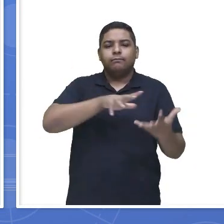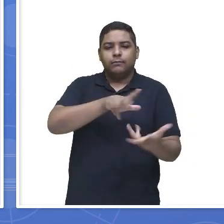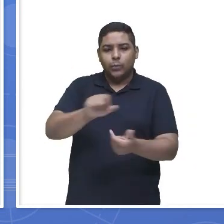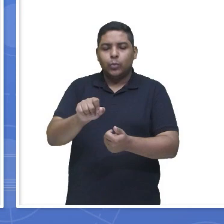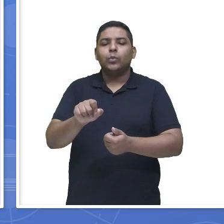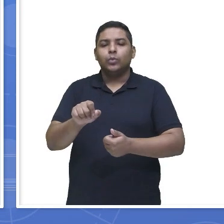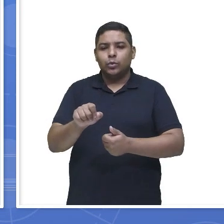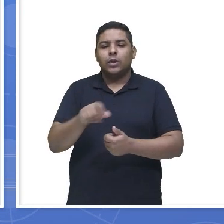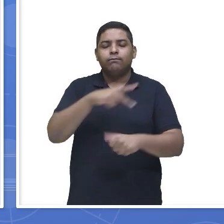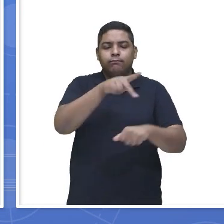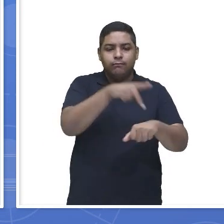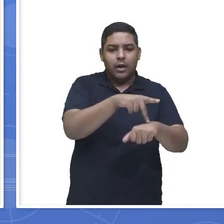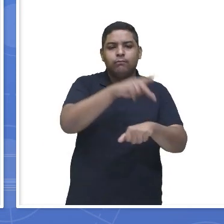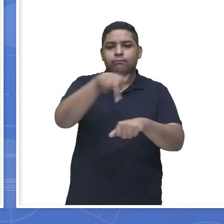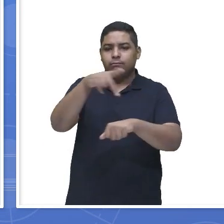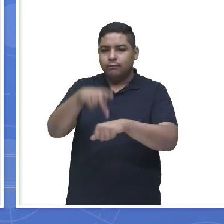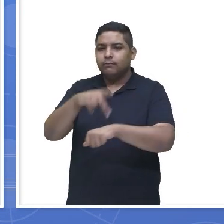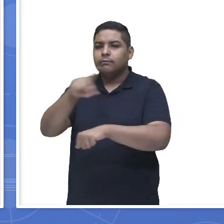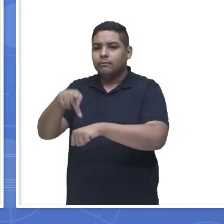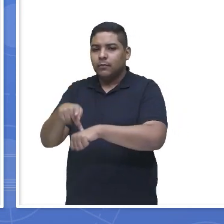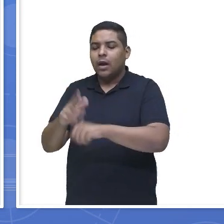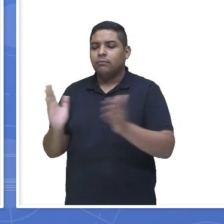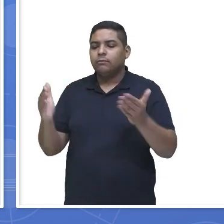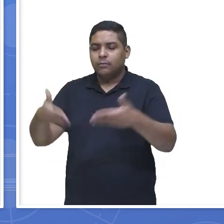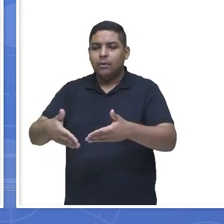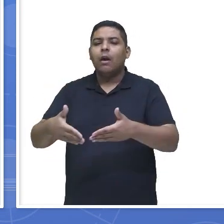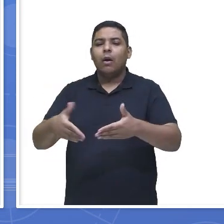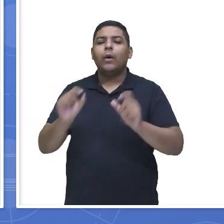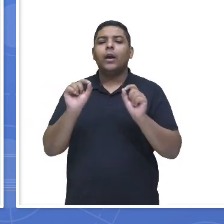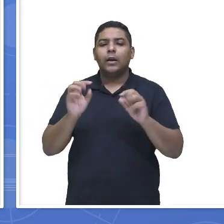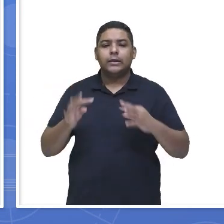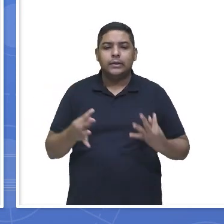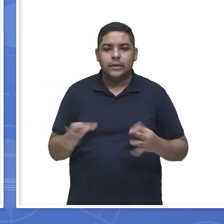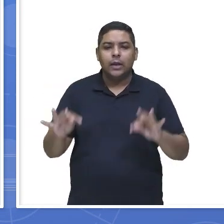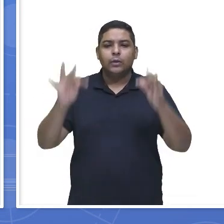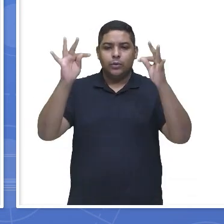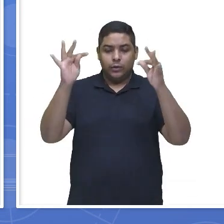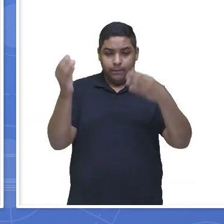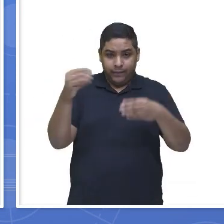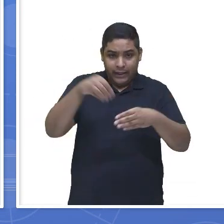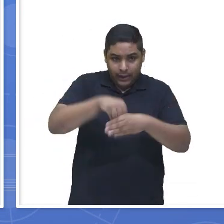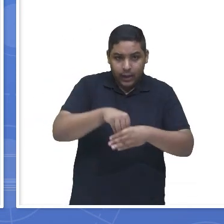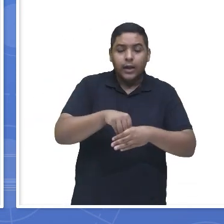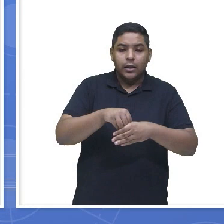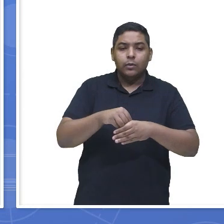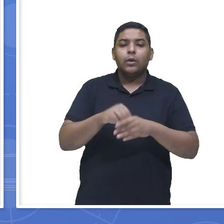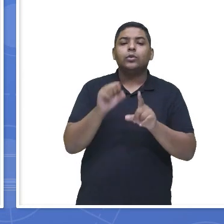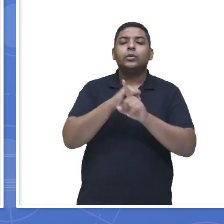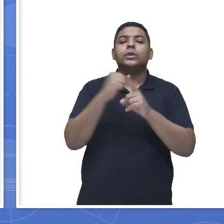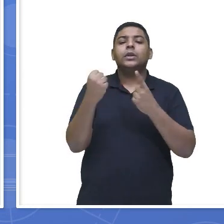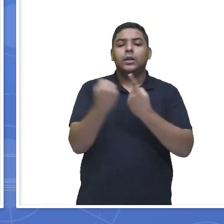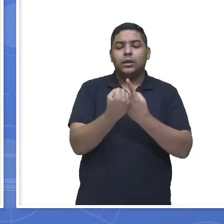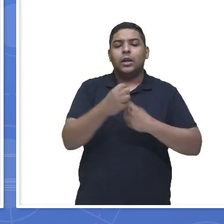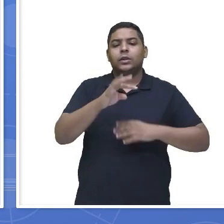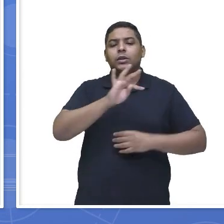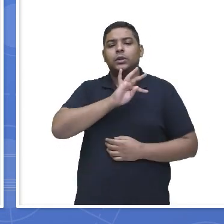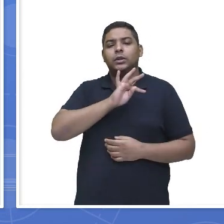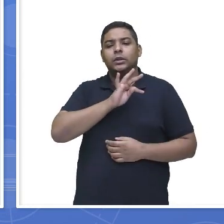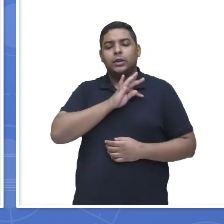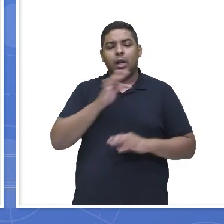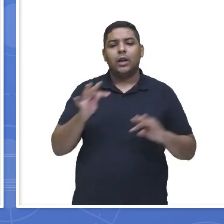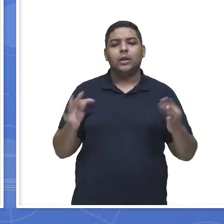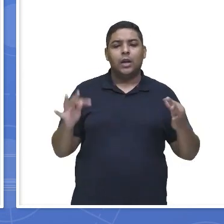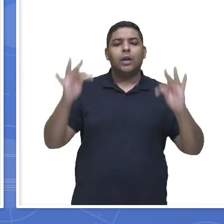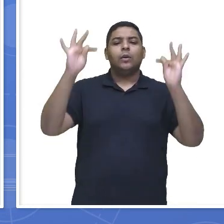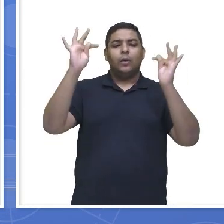suas tecnologias. Portanto, dentro dessa sociedade do conhecimento, dentro de uma sociedade tecnológica que nós estamos cada vez mais hoje, a gente percebe o